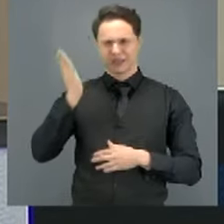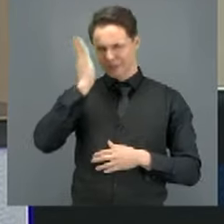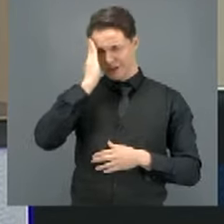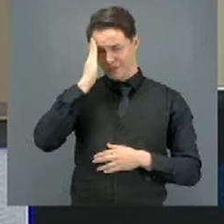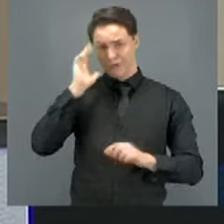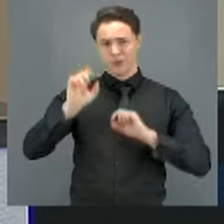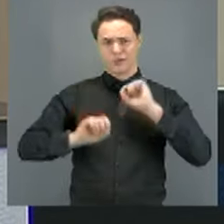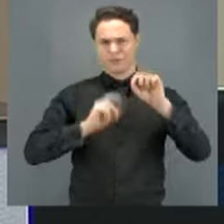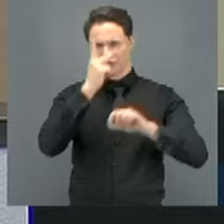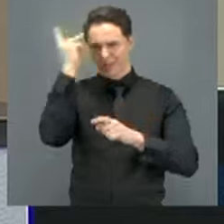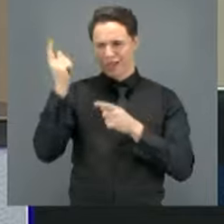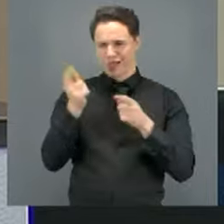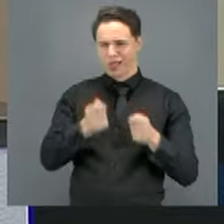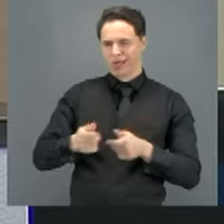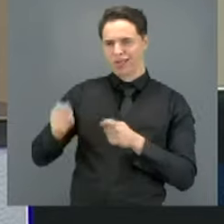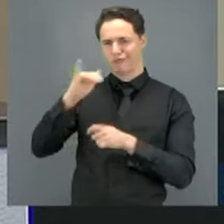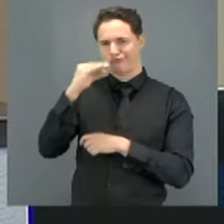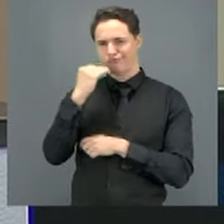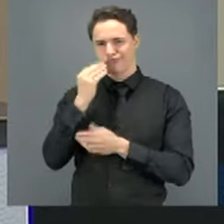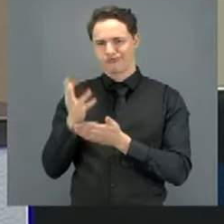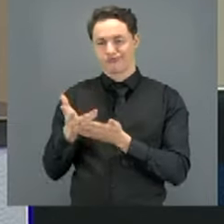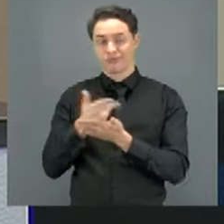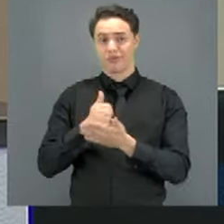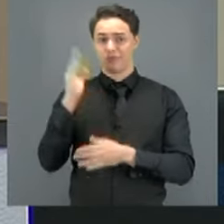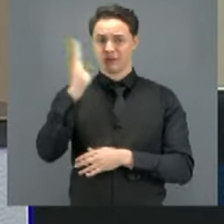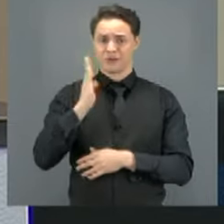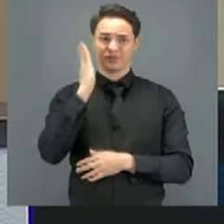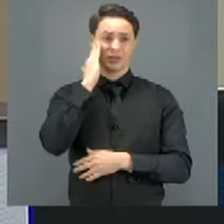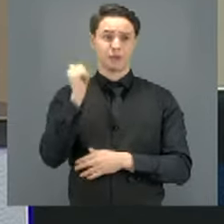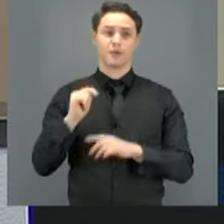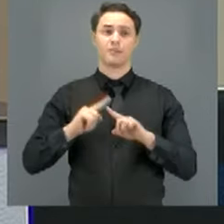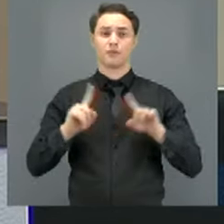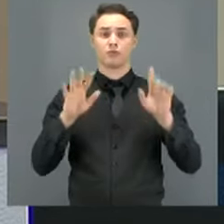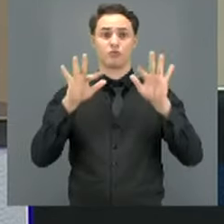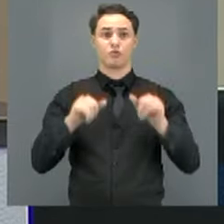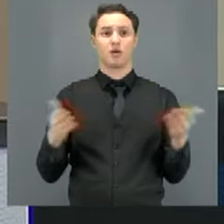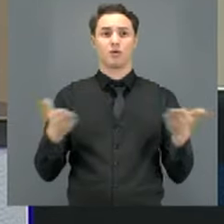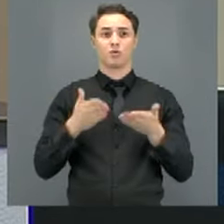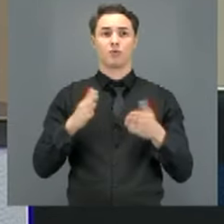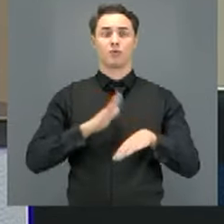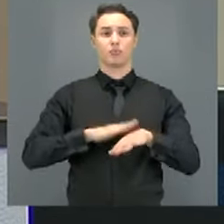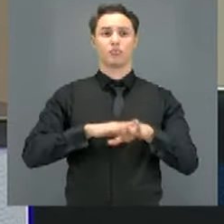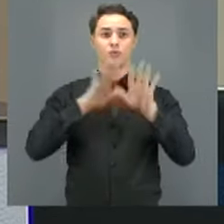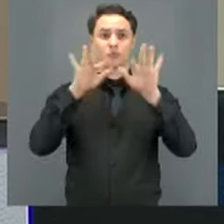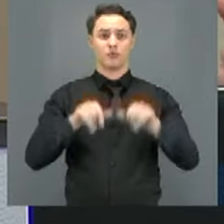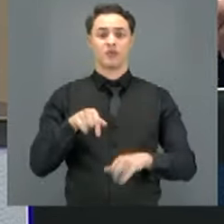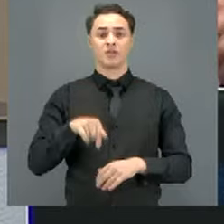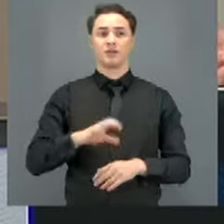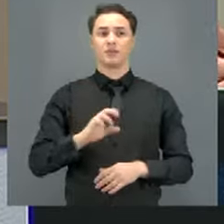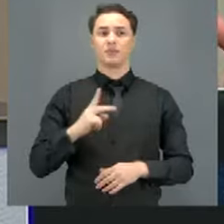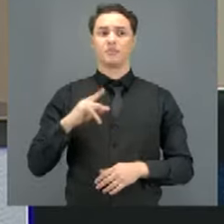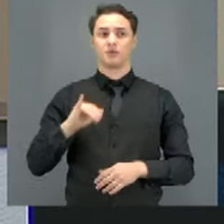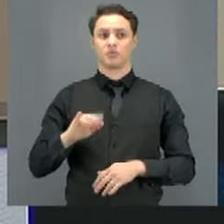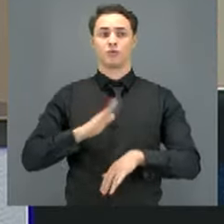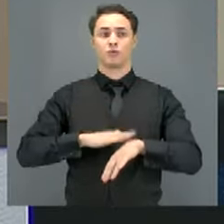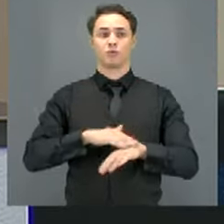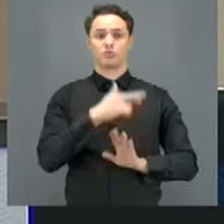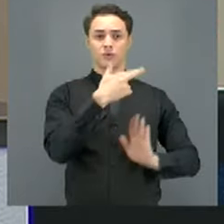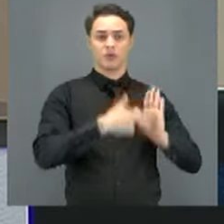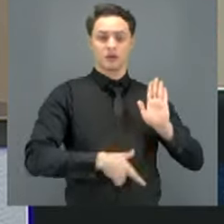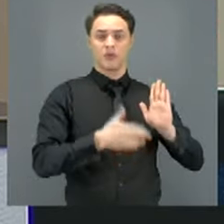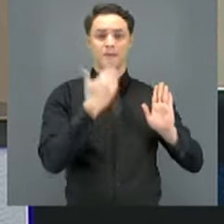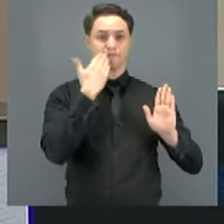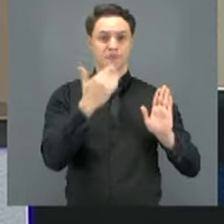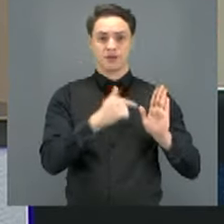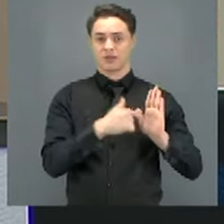Que são enganadores, que se aproveitam, o Brasil está sabendo. Por fim, quando a gente encerrar esta CPI e o nosso relator apresentar